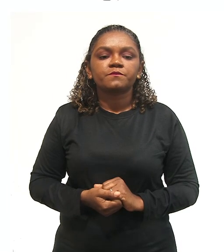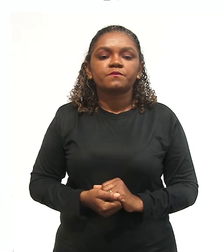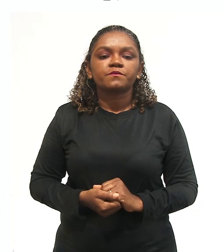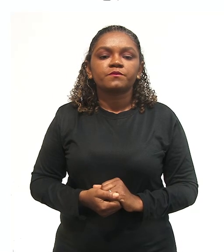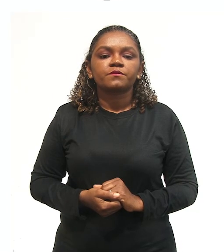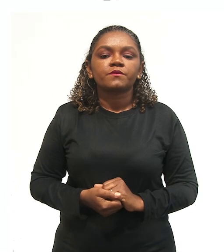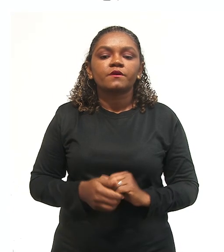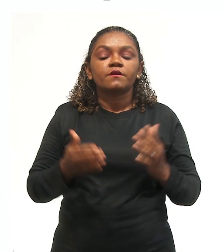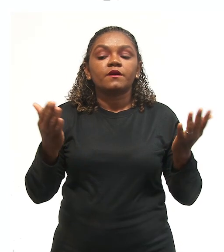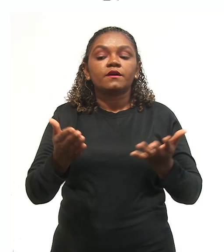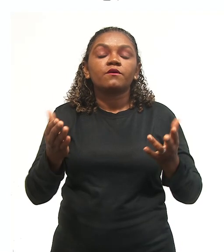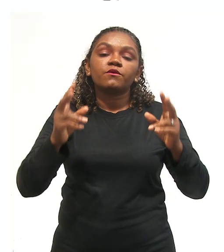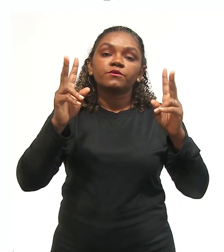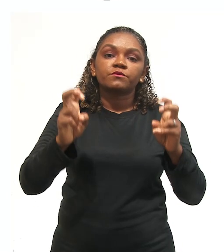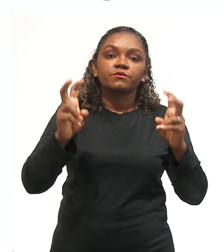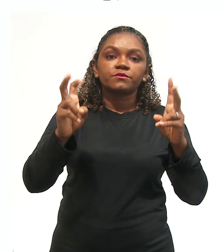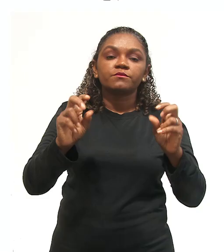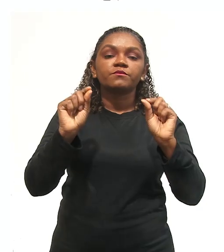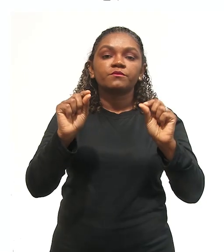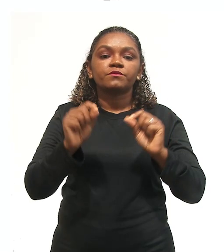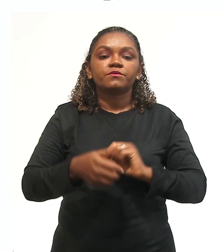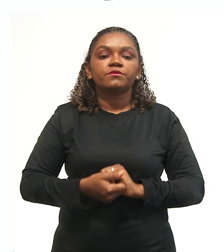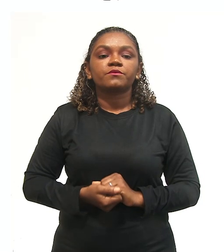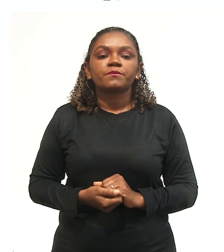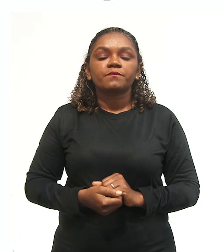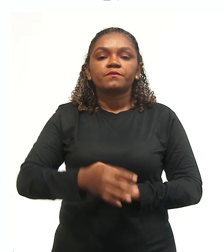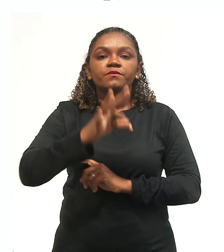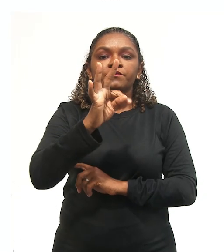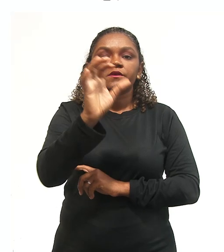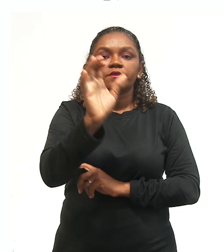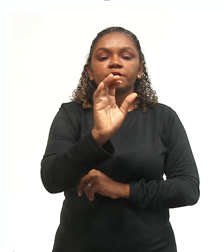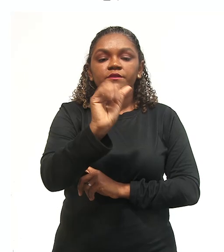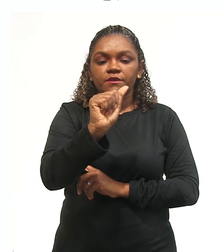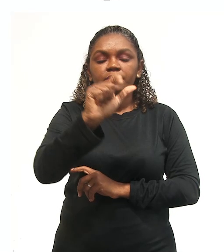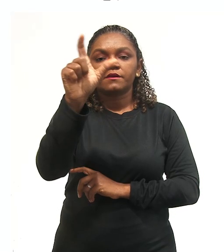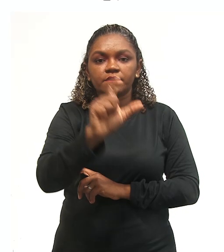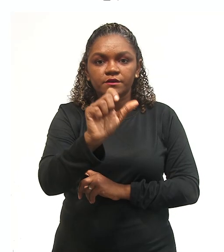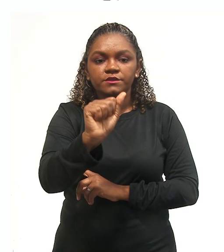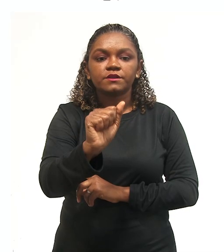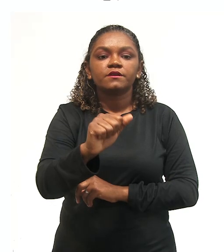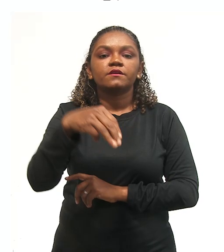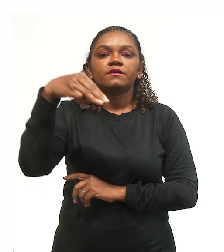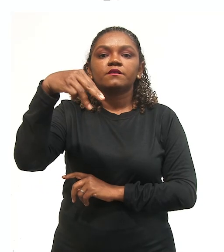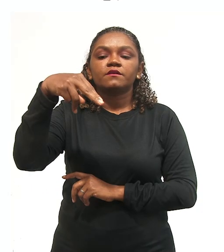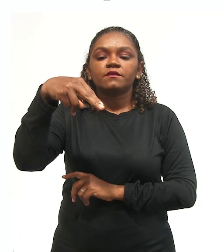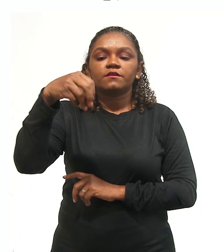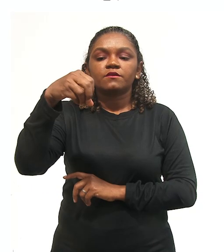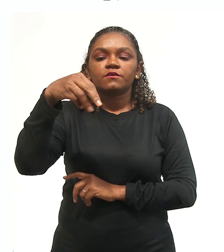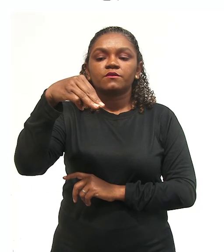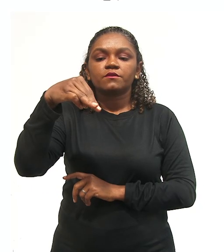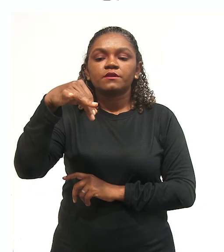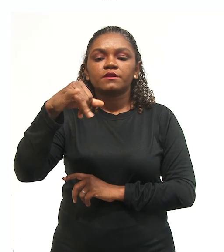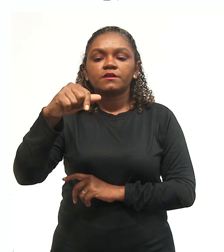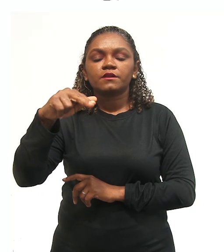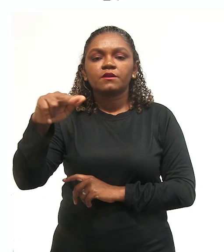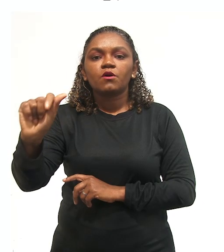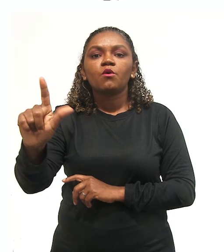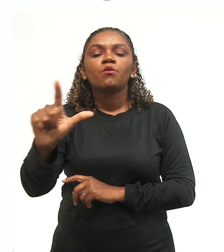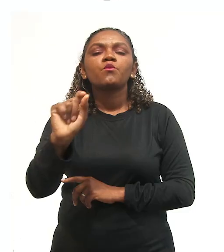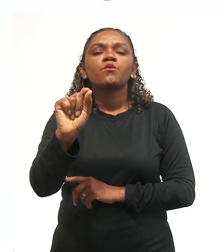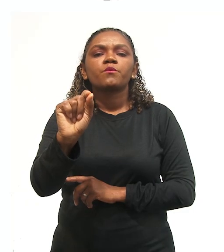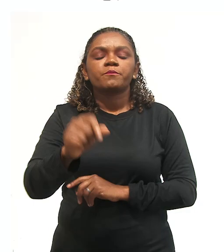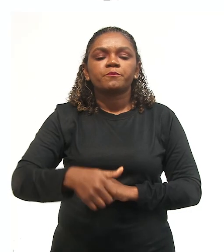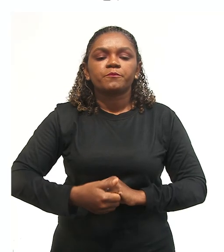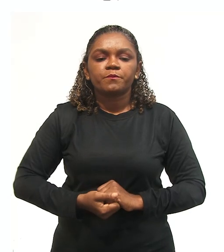as taxas, a gente vai agora falar um pouquinho sobre a taxa nominal. E o que é a taxa